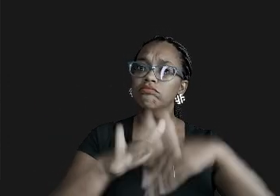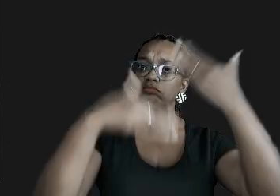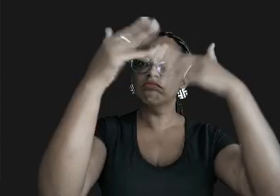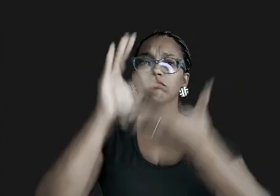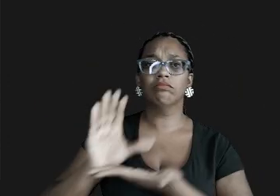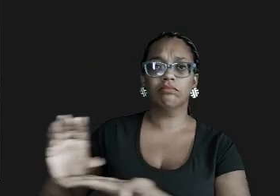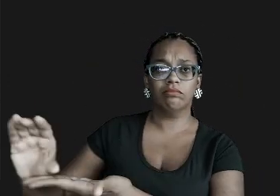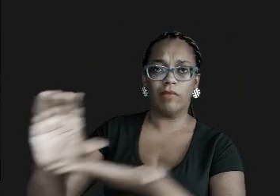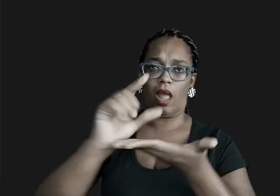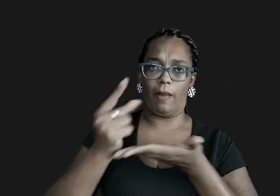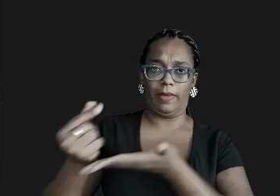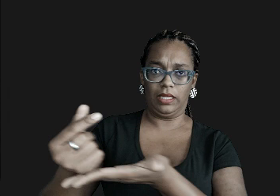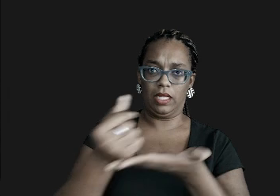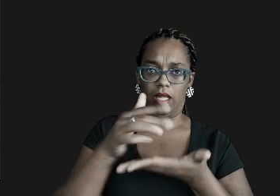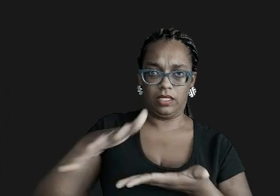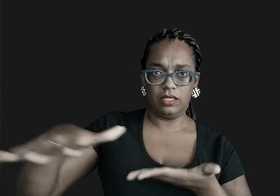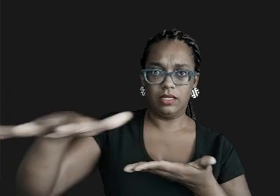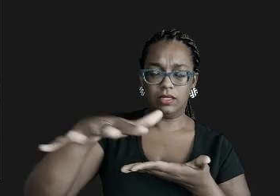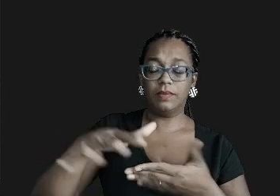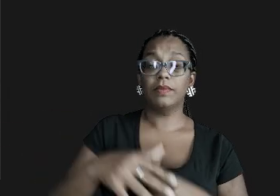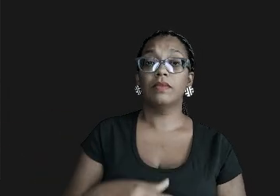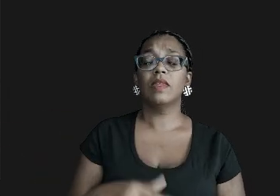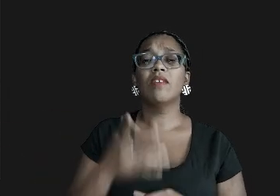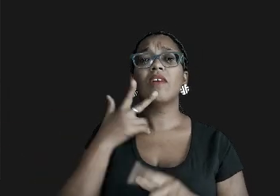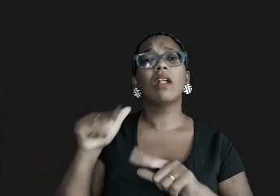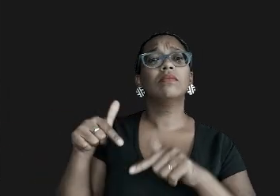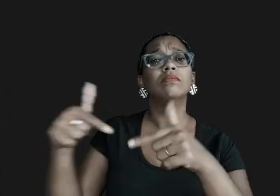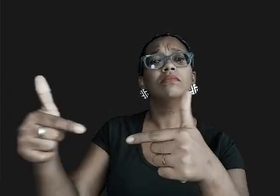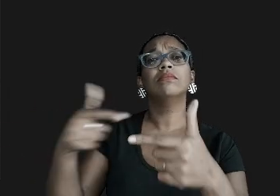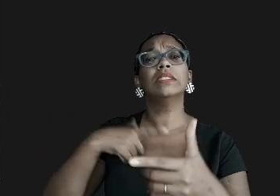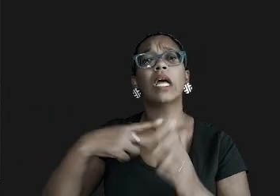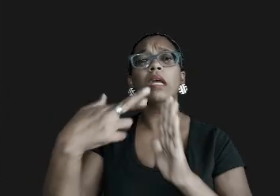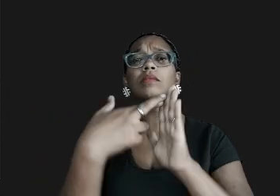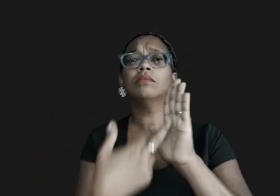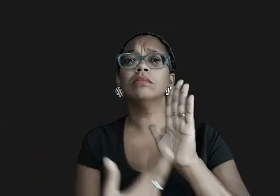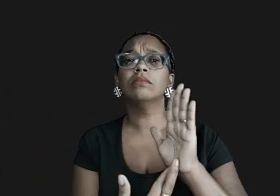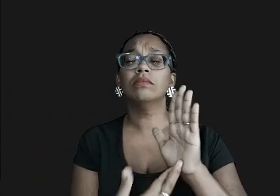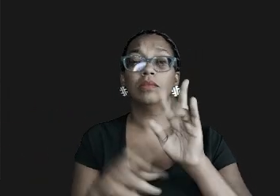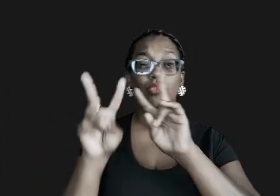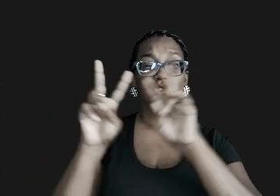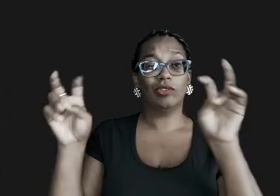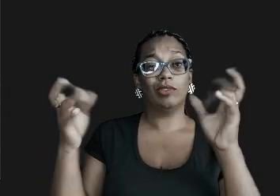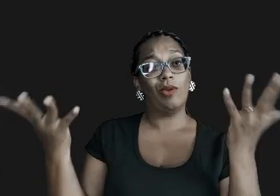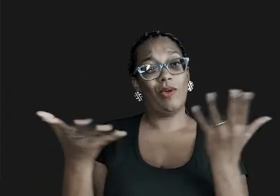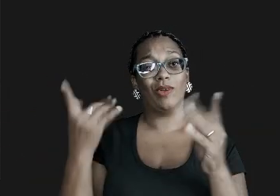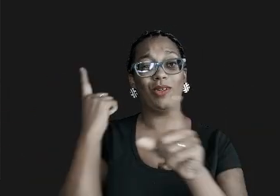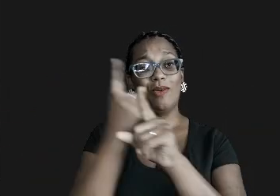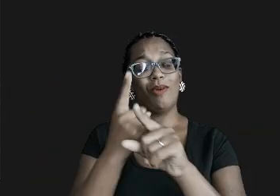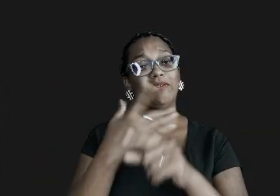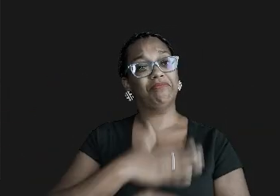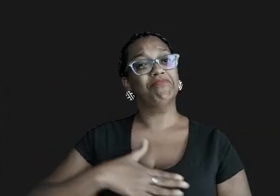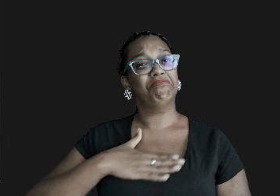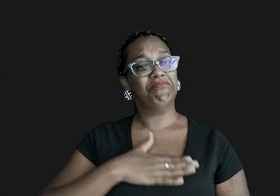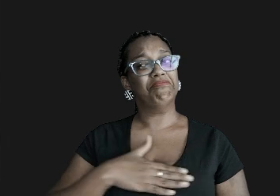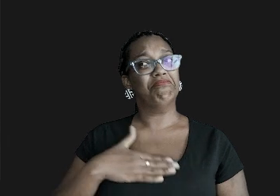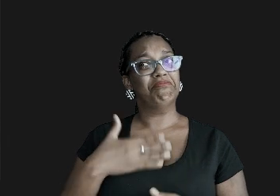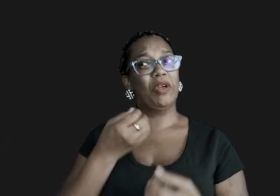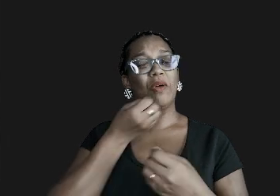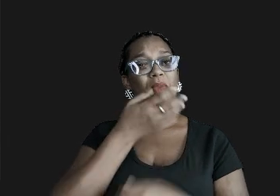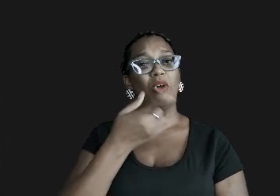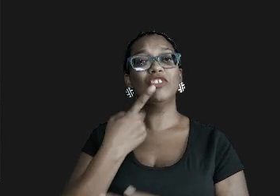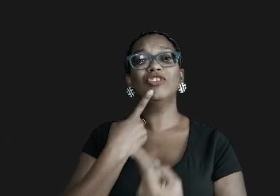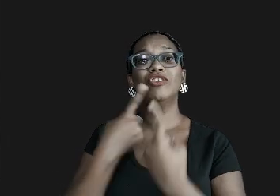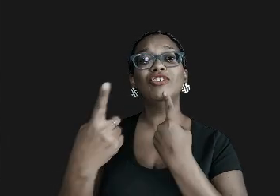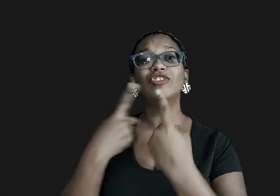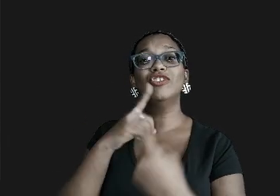o mercado de capitais quando a gente fala da atuação sancionadora da cvm e até o título do encontro de hoje é feliz e merece um elogio que é a palavra